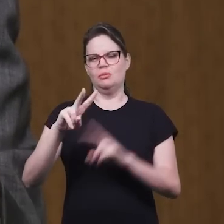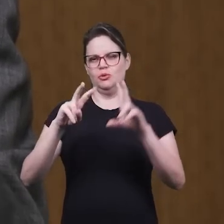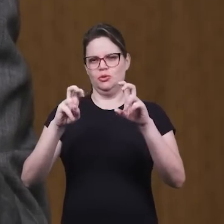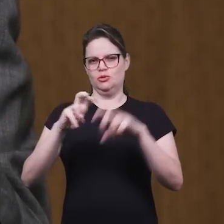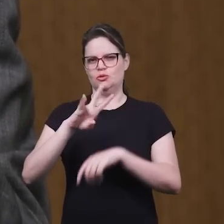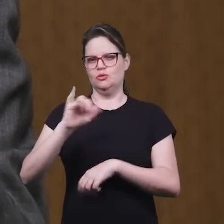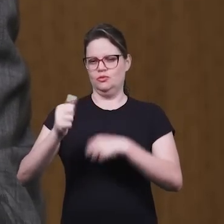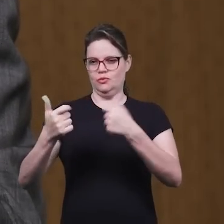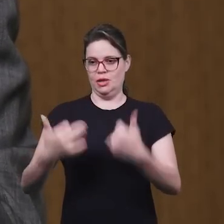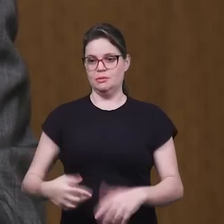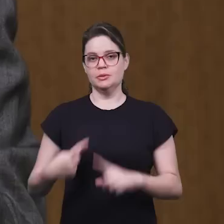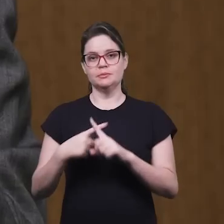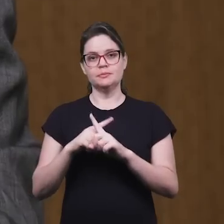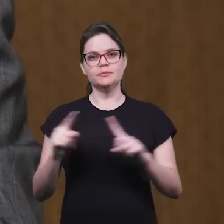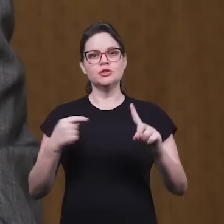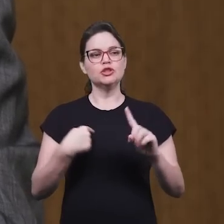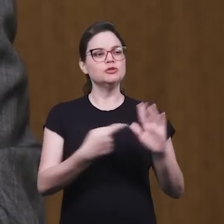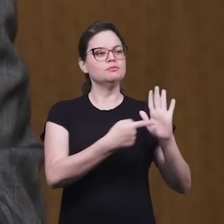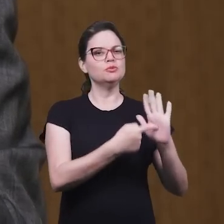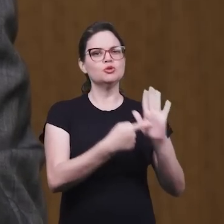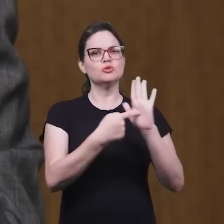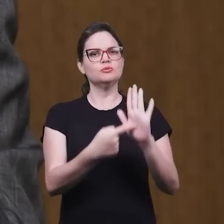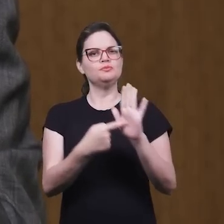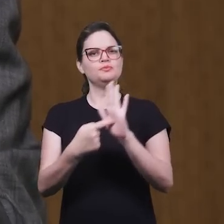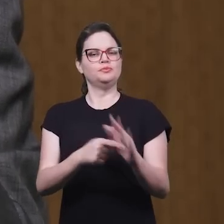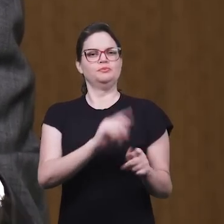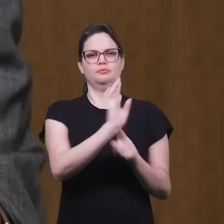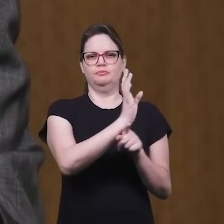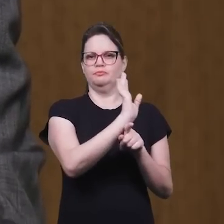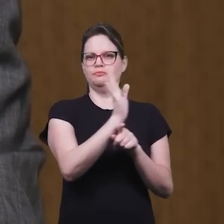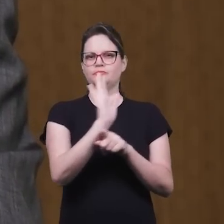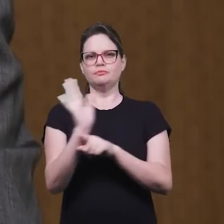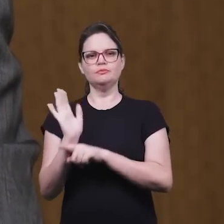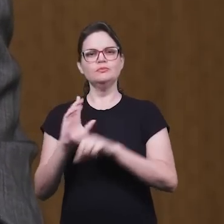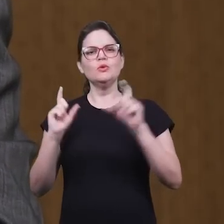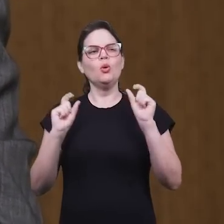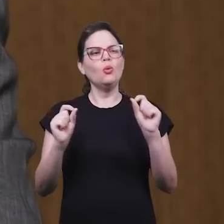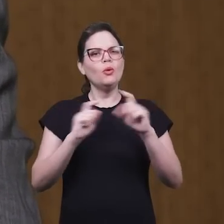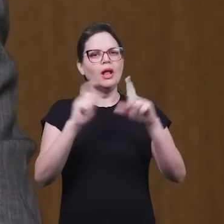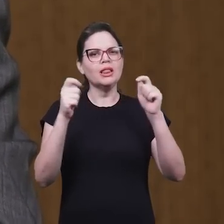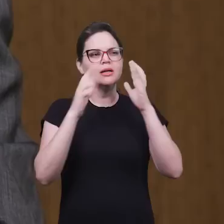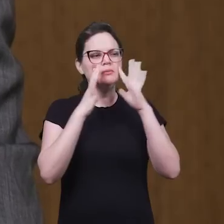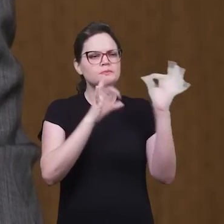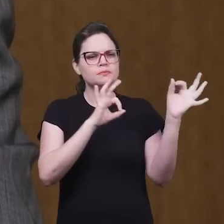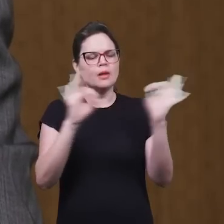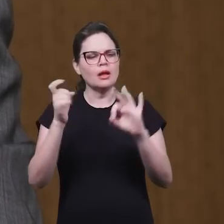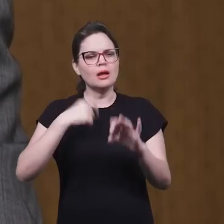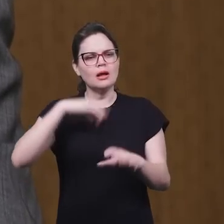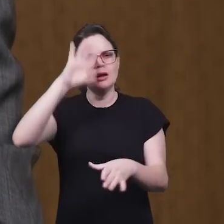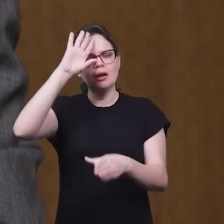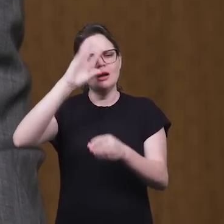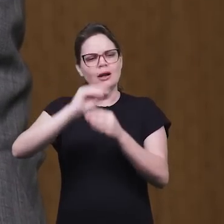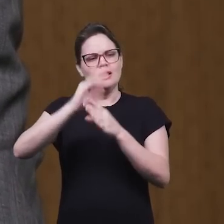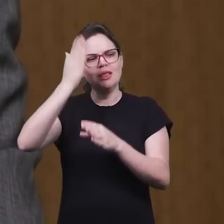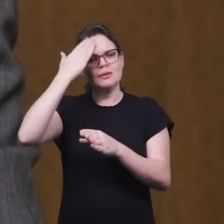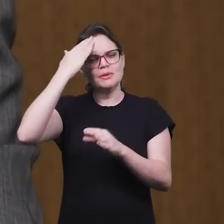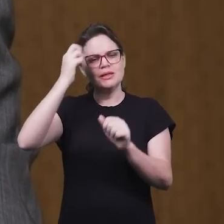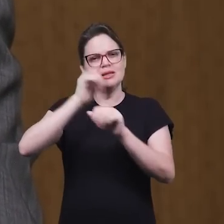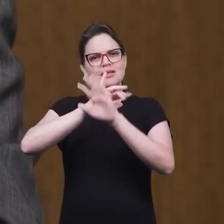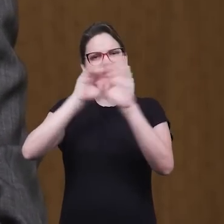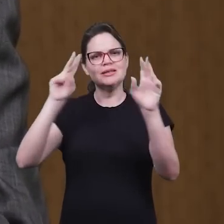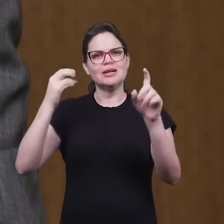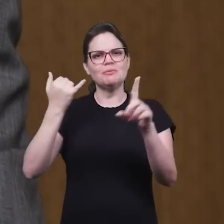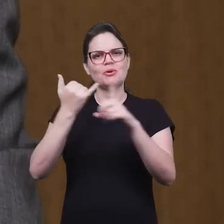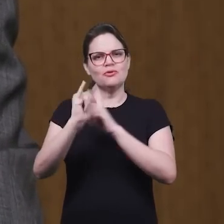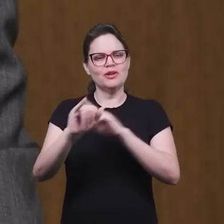pontificar para mostrar locais onde ali nós podemos ver na moldura aquilo que realmente é o profético, é o histórico e